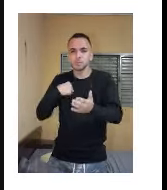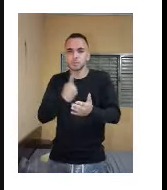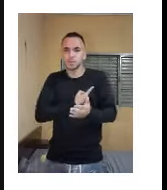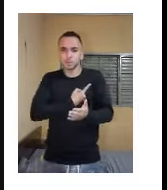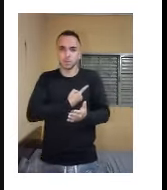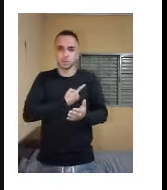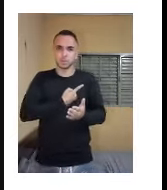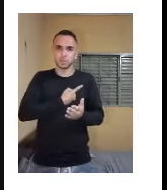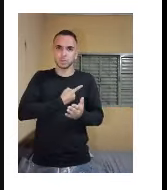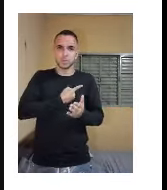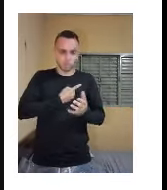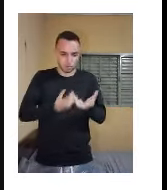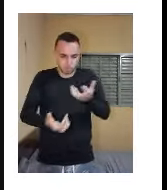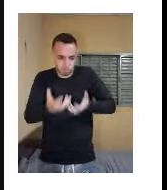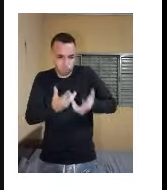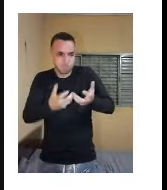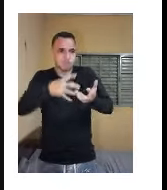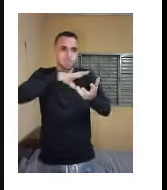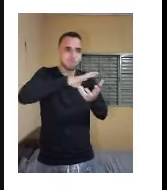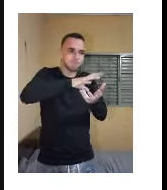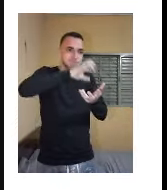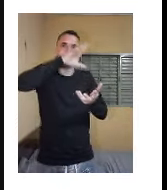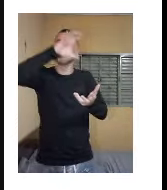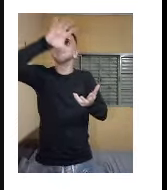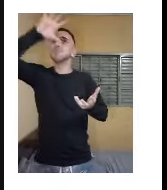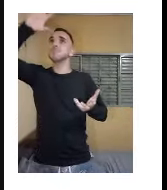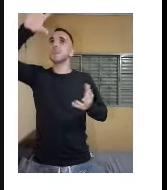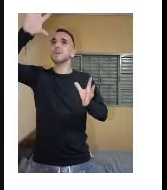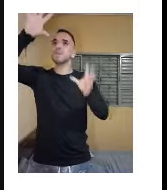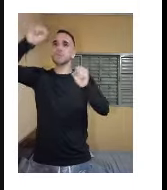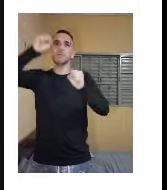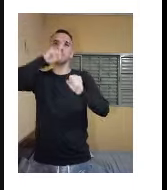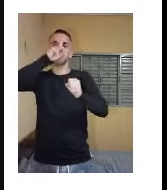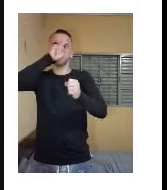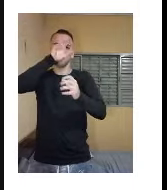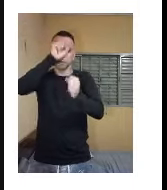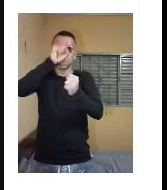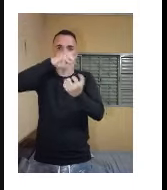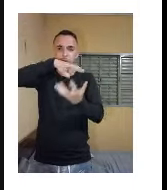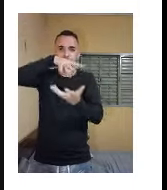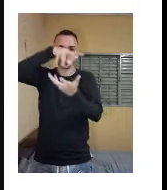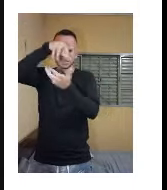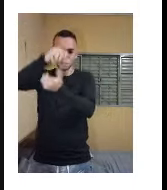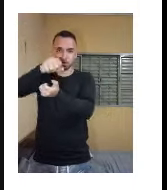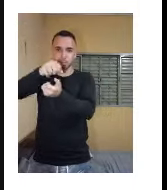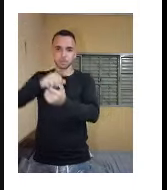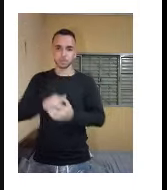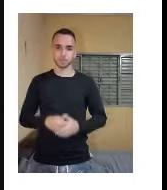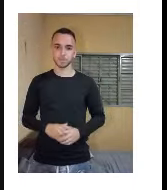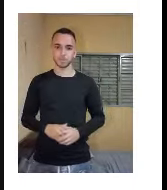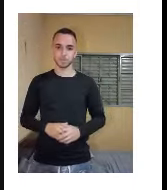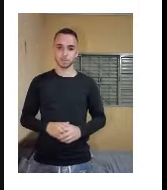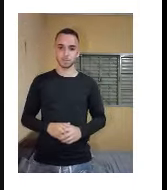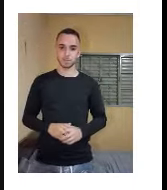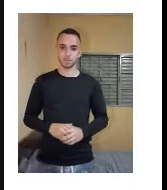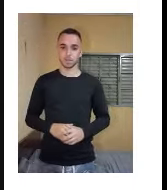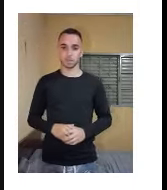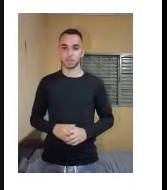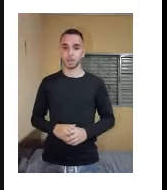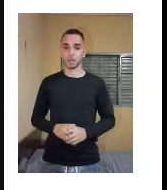no sistema climático, no planeta Terra. Então, esse é, de fato, a maior